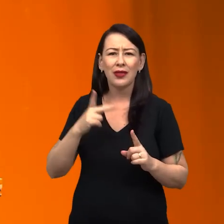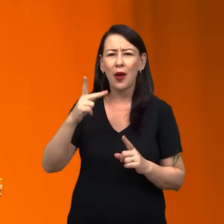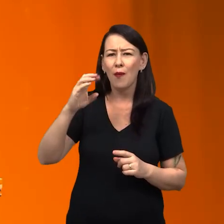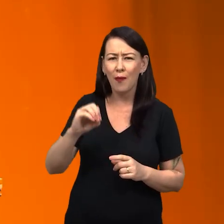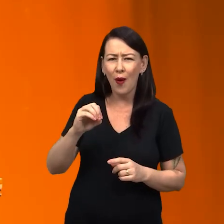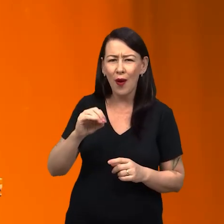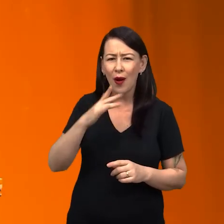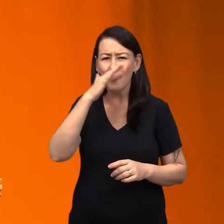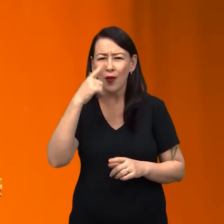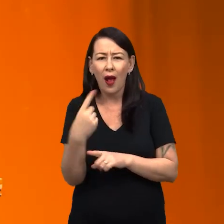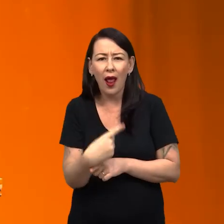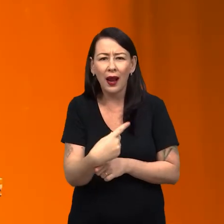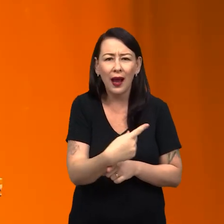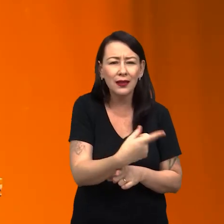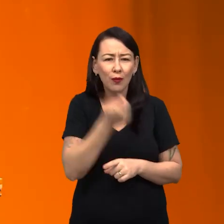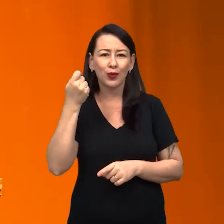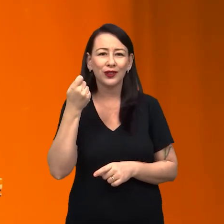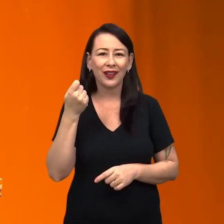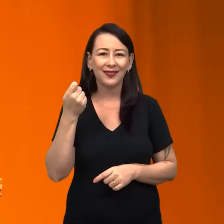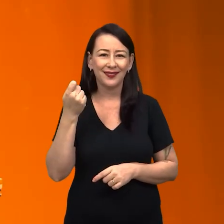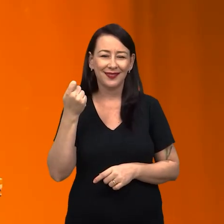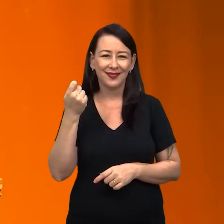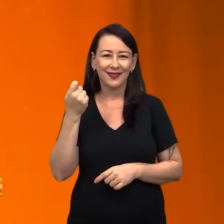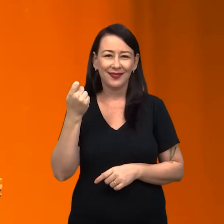guerra fazia poeira, puxa a lagarta por uma orelha.